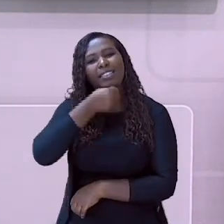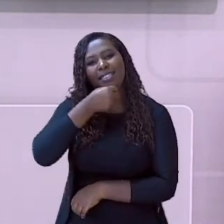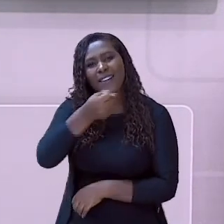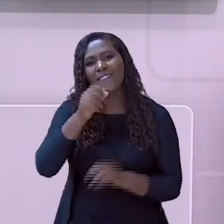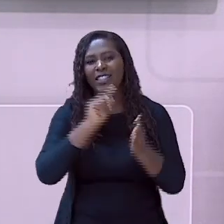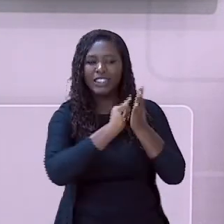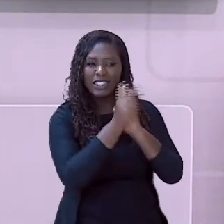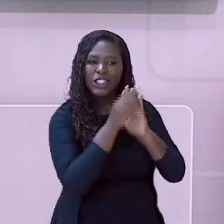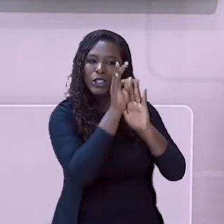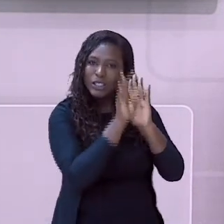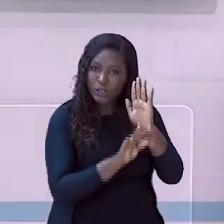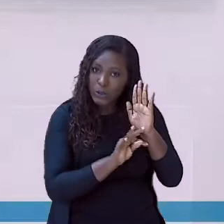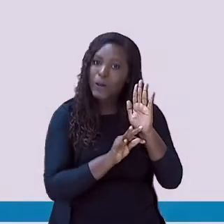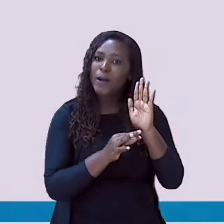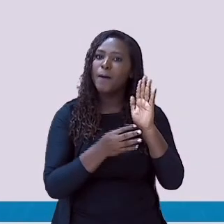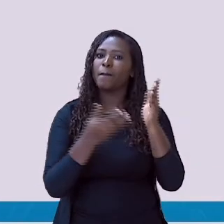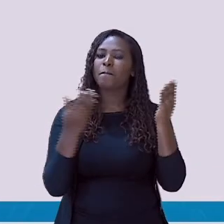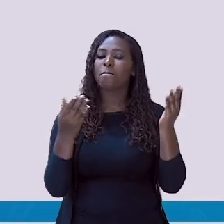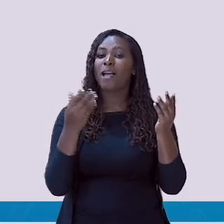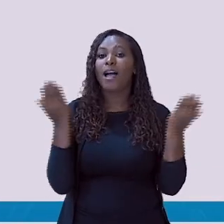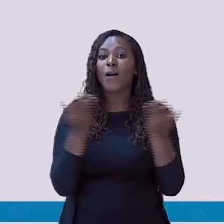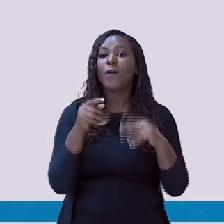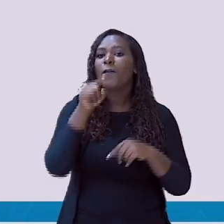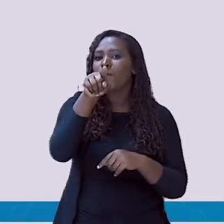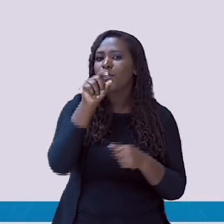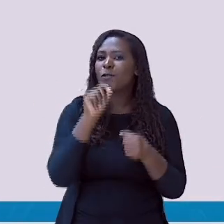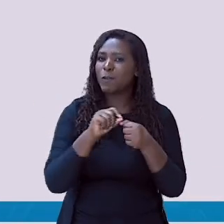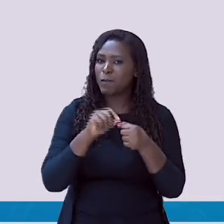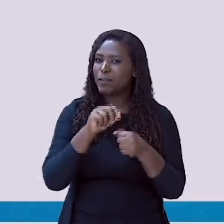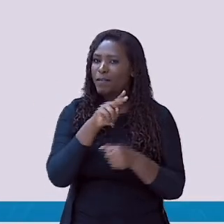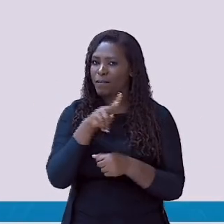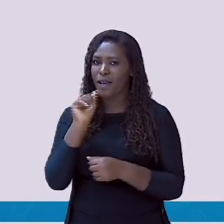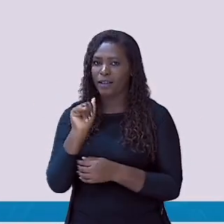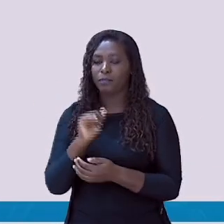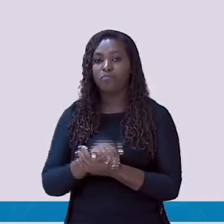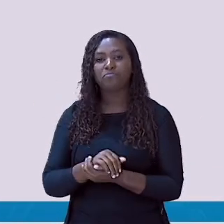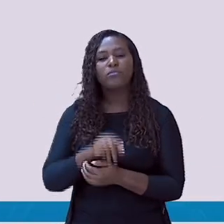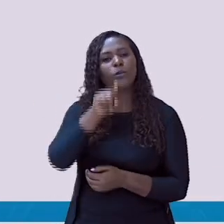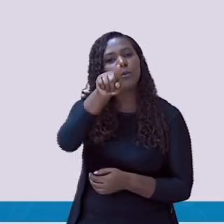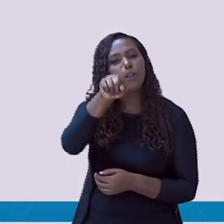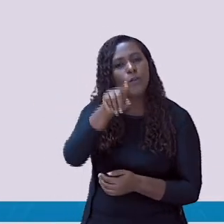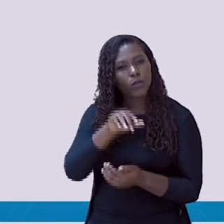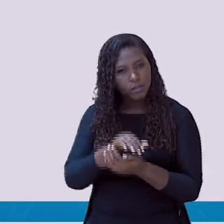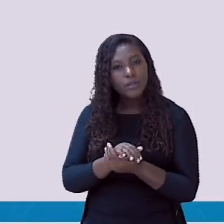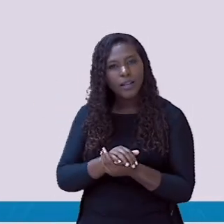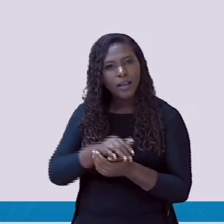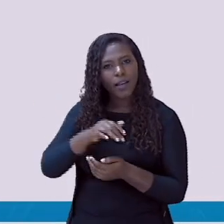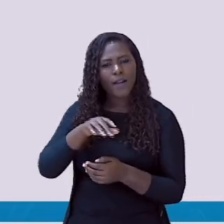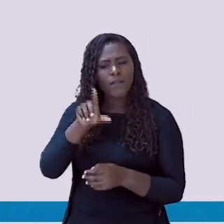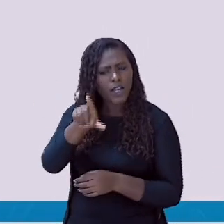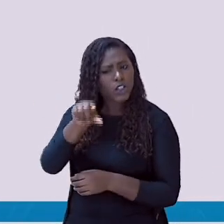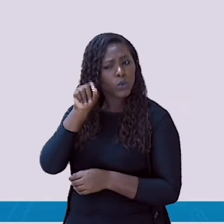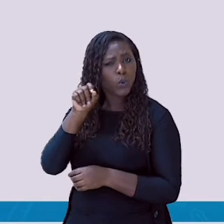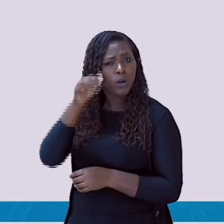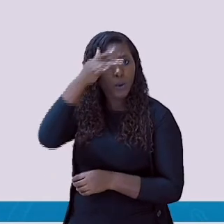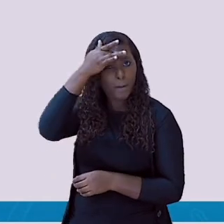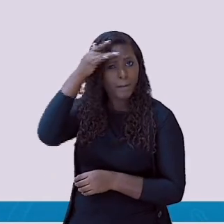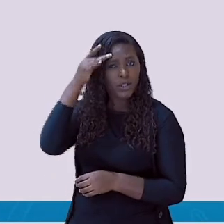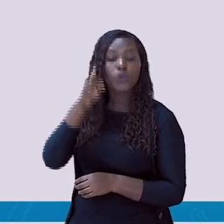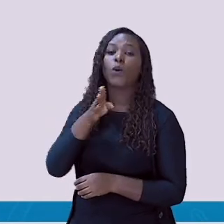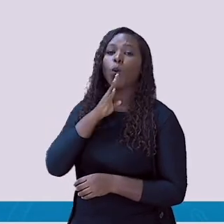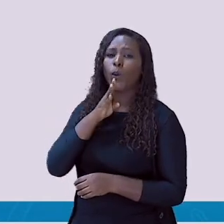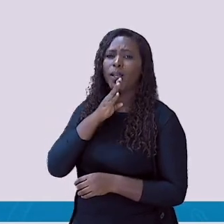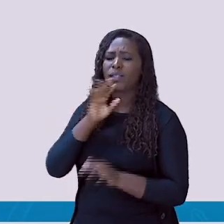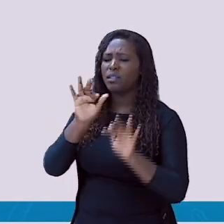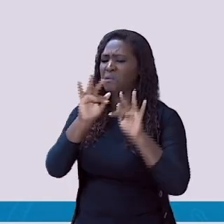com vocês. Com um familiar, um amigo ou algum conhecido de sua preferência, faça uma